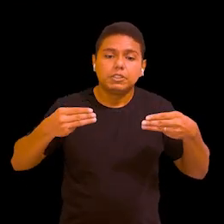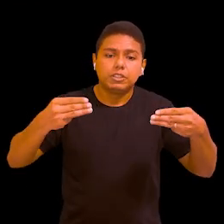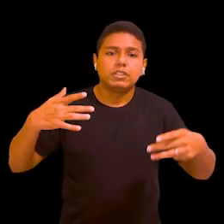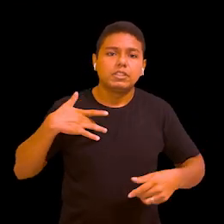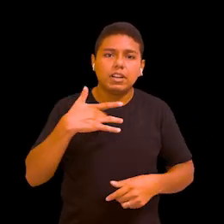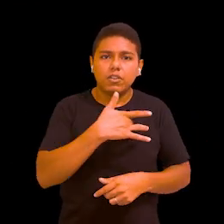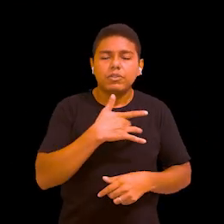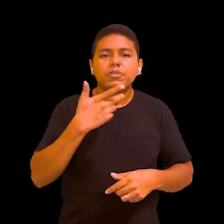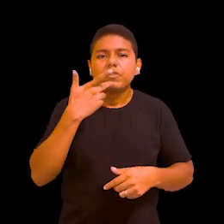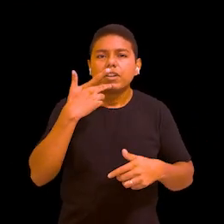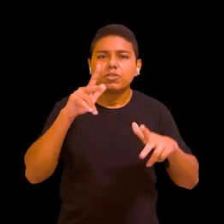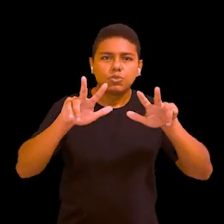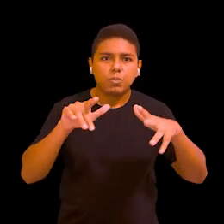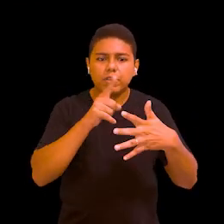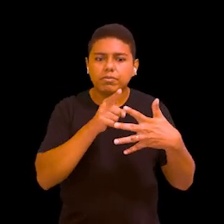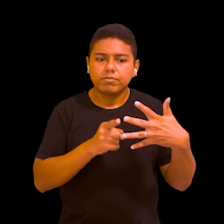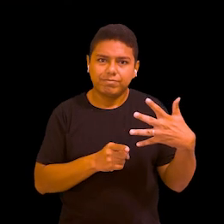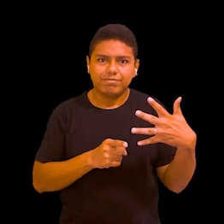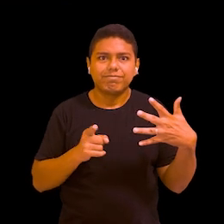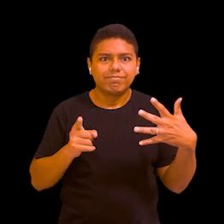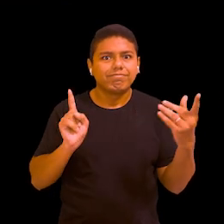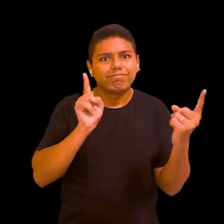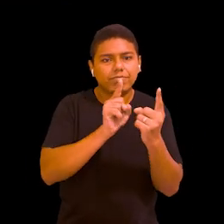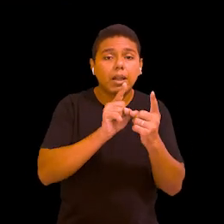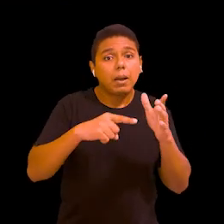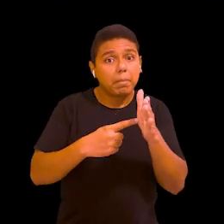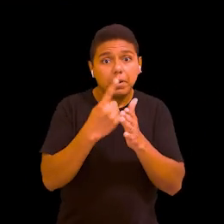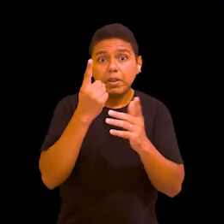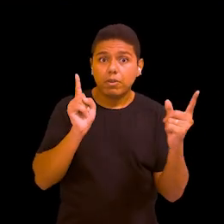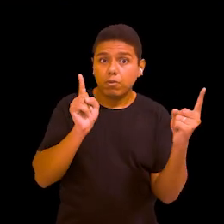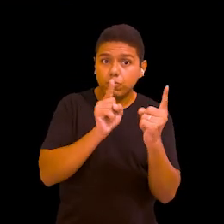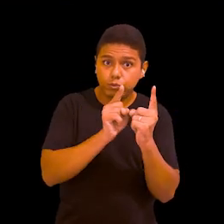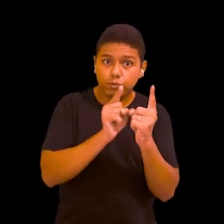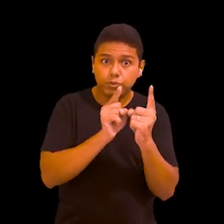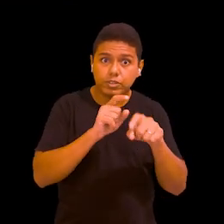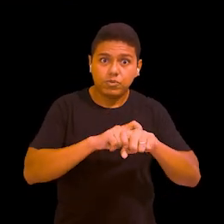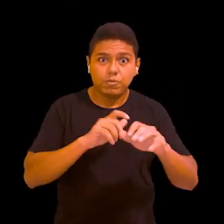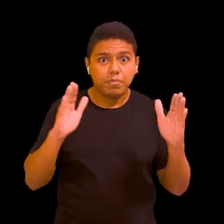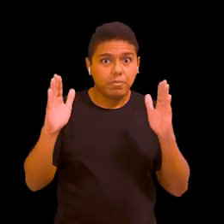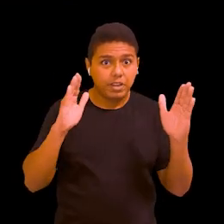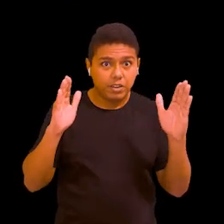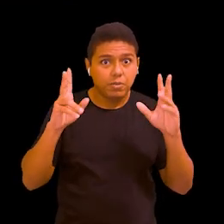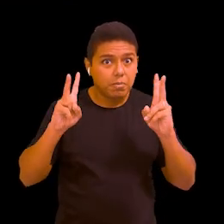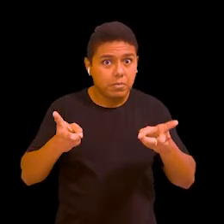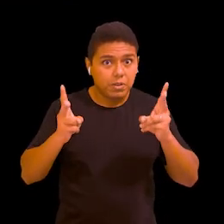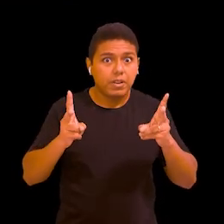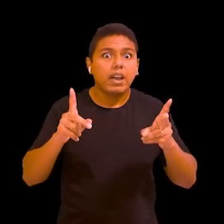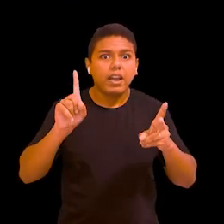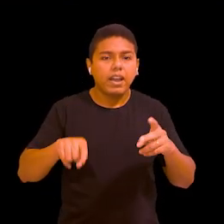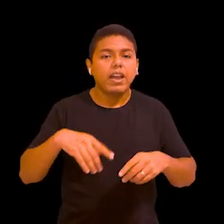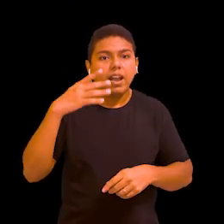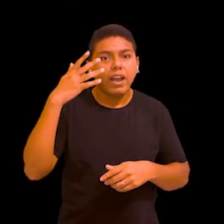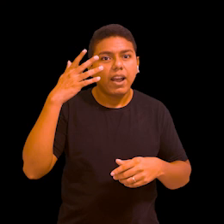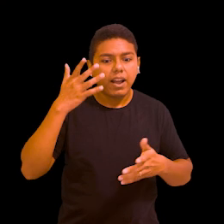Saúde quanto ao calendário de consultas. Então, a primeira consulta puerperal ela deve acontecer até o